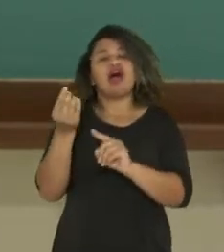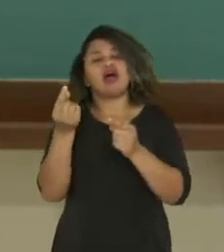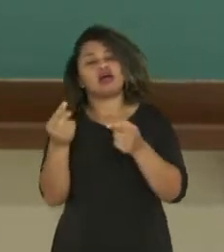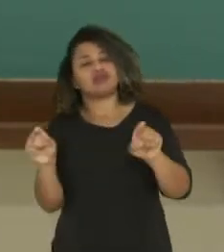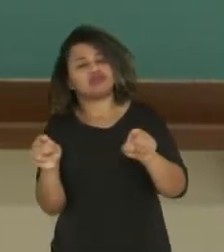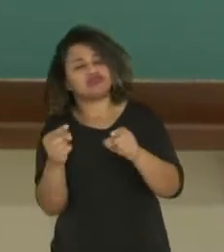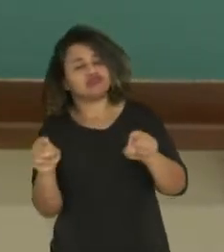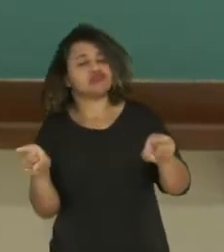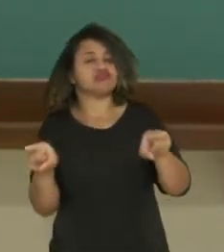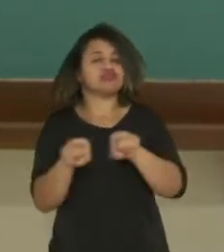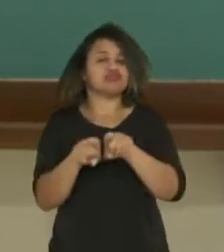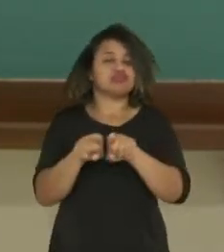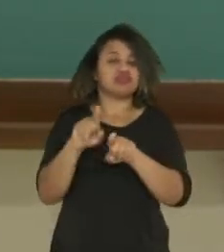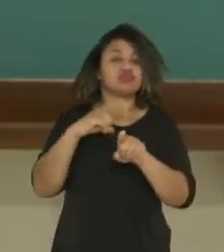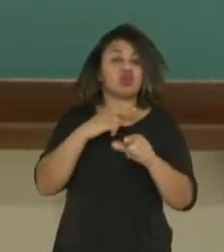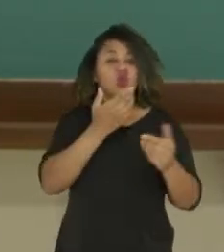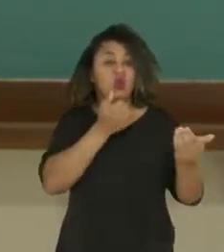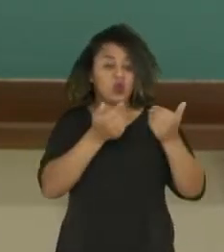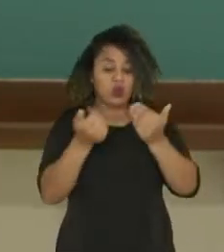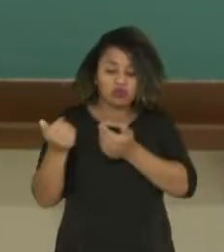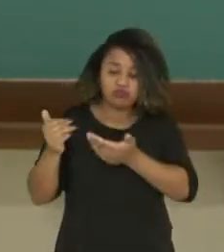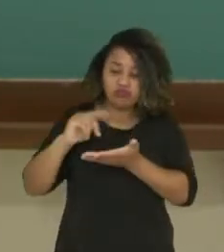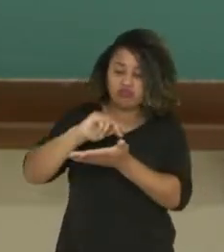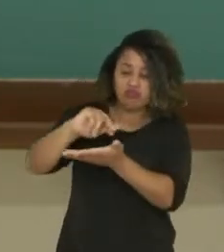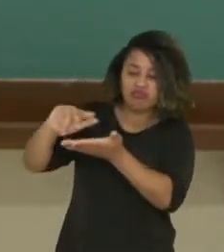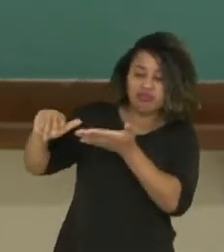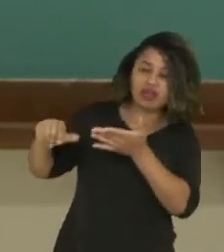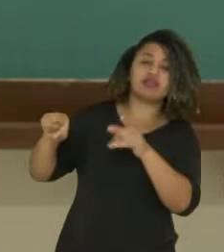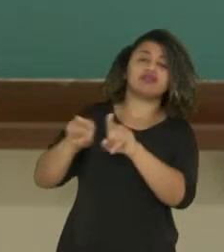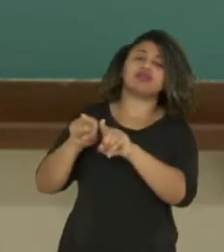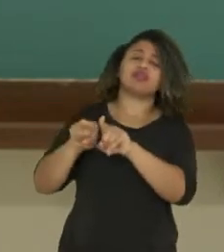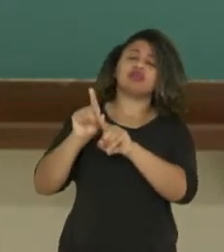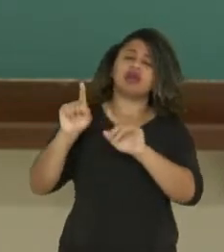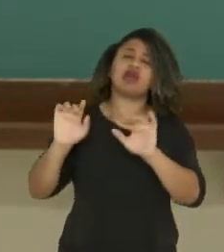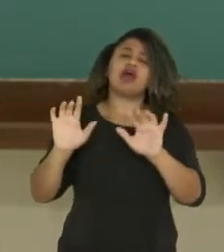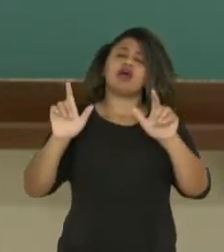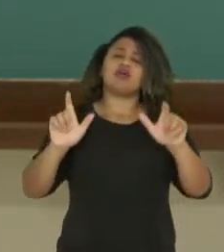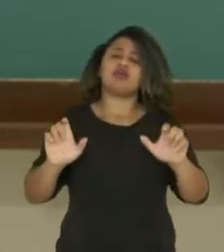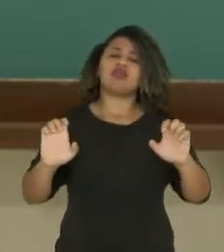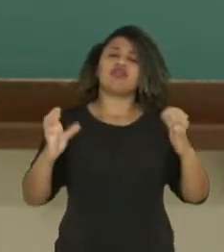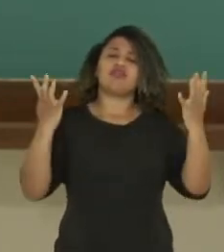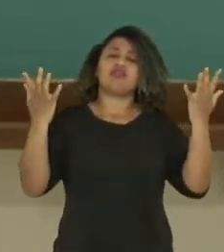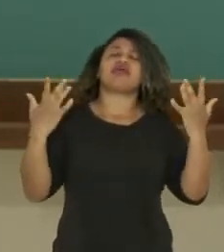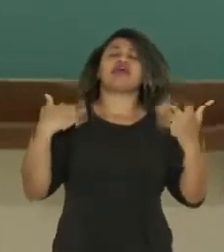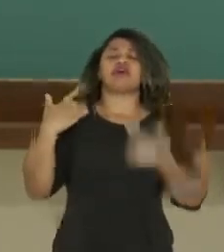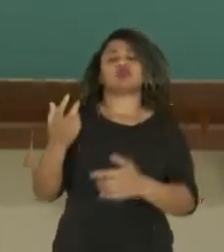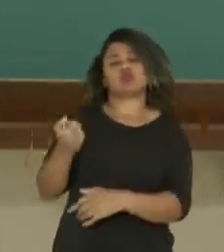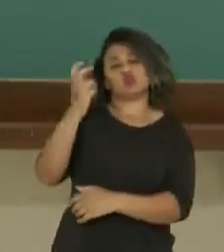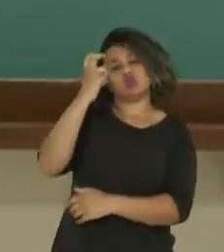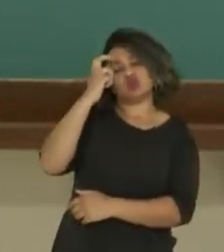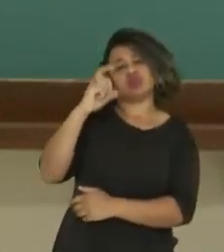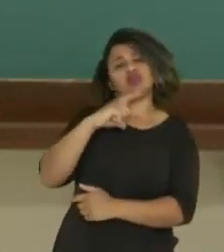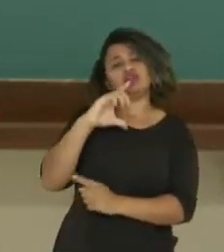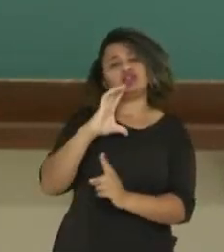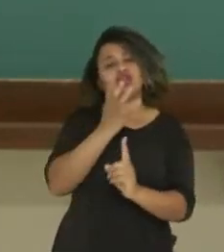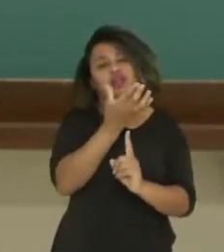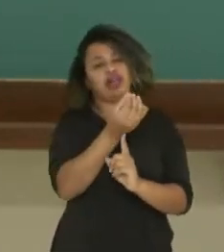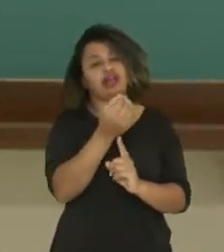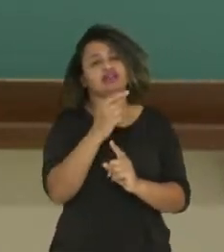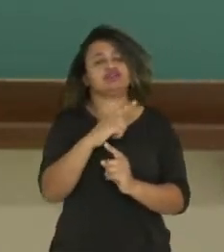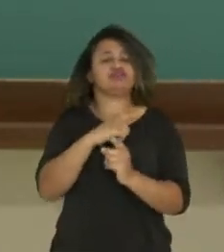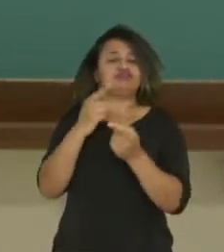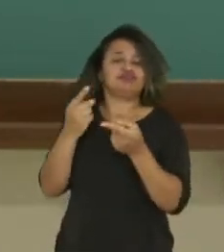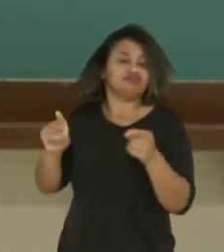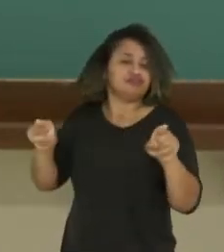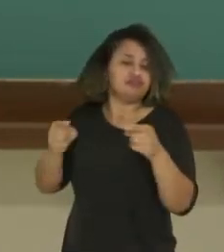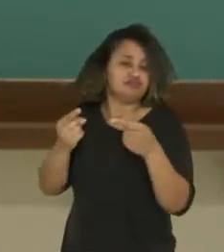ser uma feira gastronômica, ela é cultural também, porque envolve aí arte, né? A